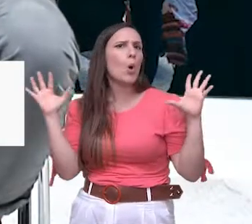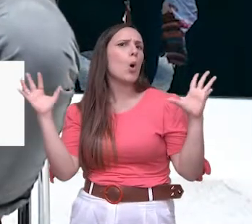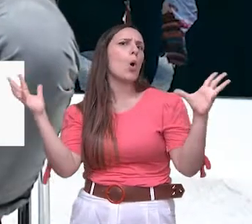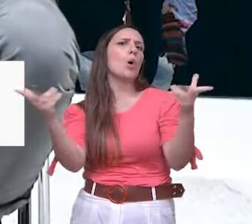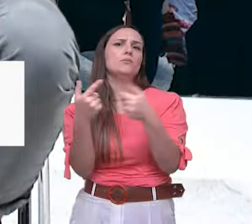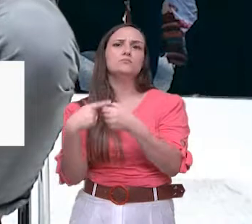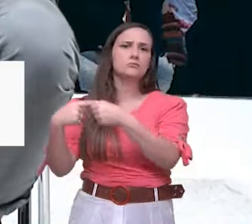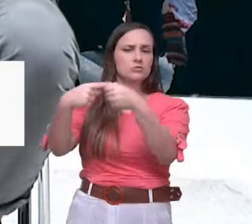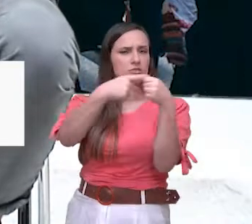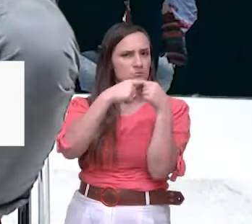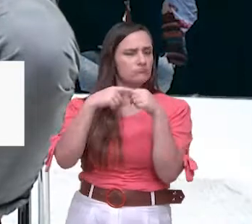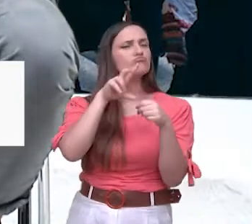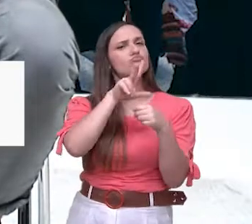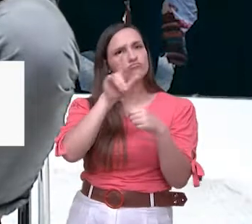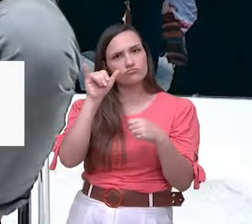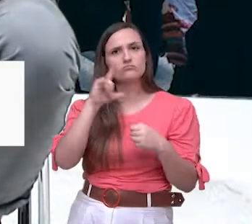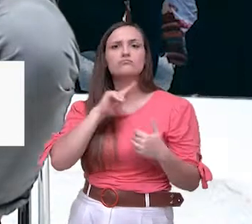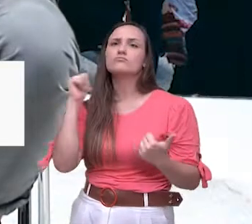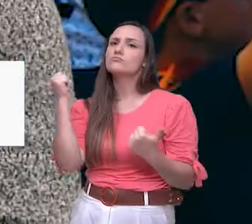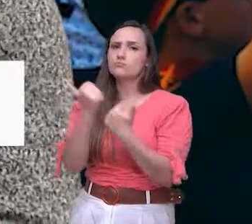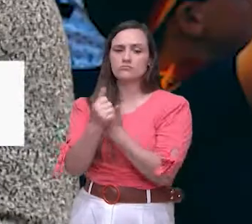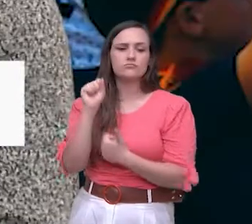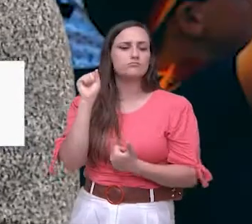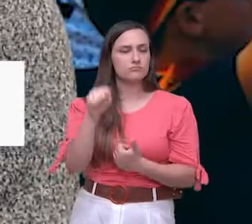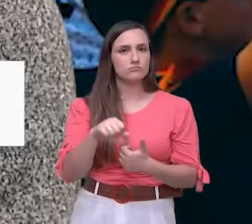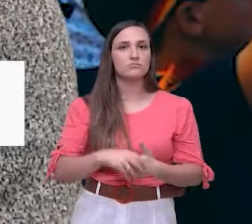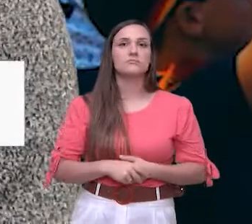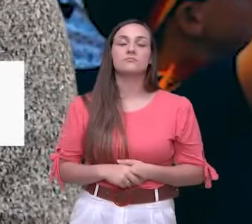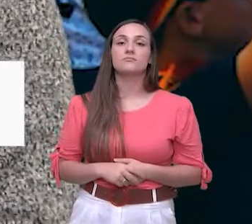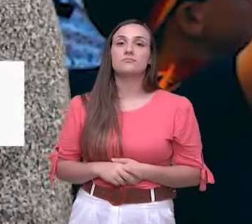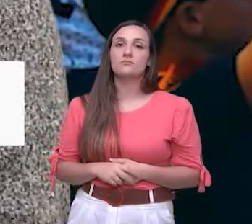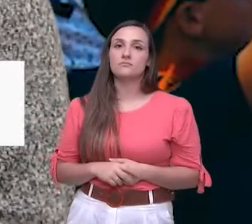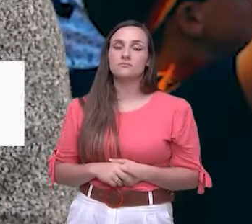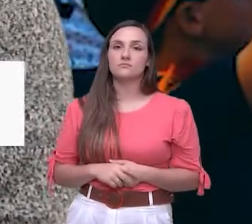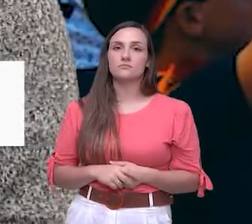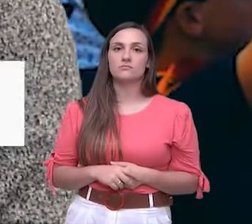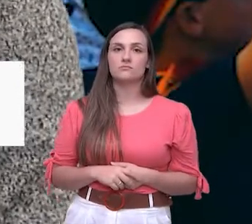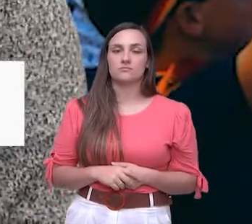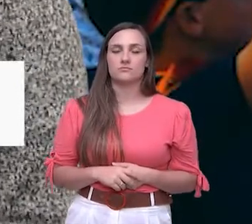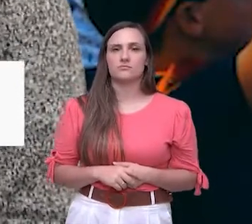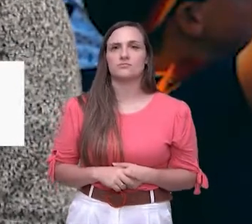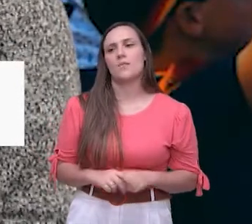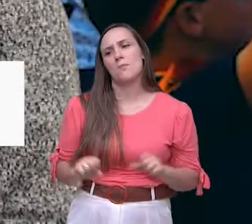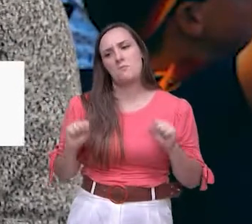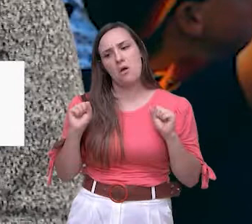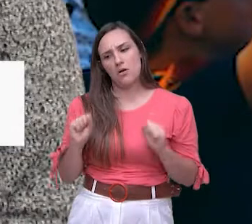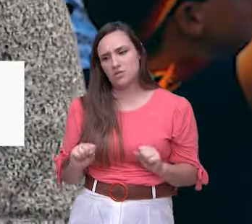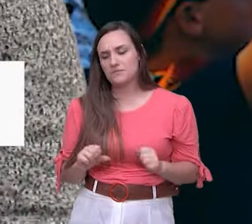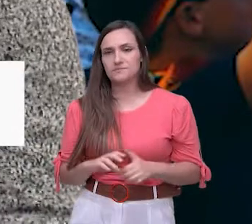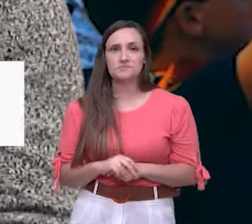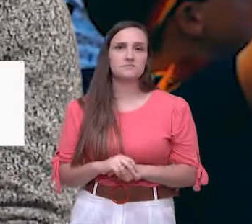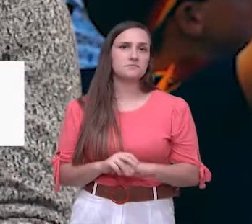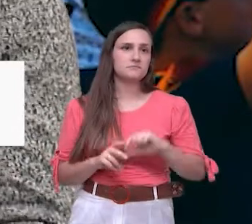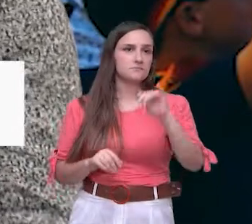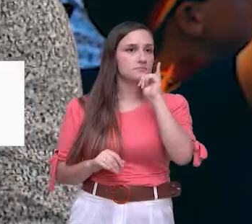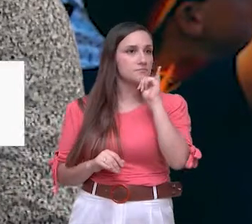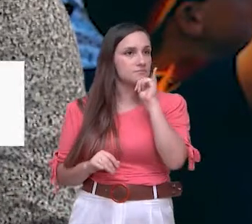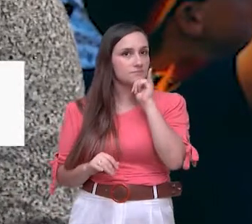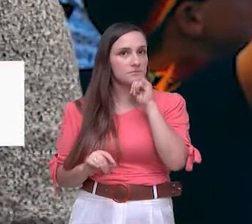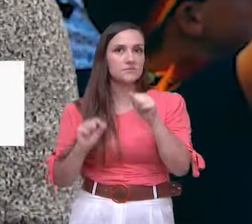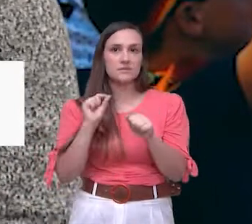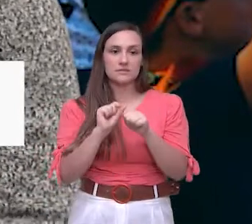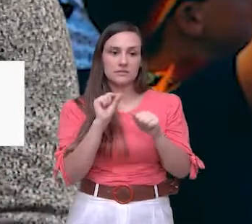nós podemos sim auxiliar todos os municípios no aliás devemos auxiliar todos os municípios né E seja